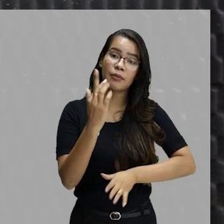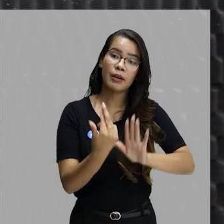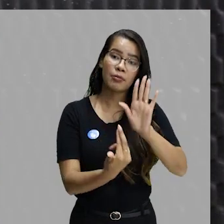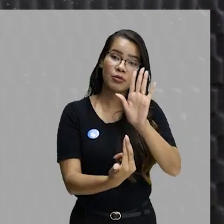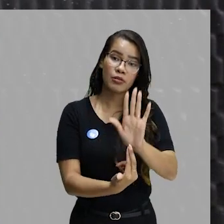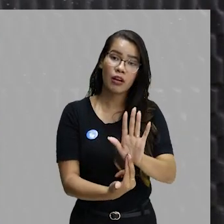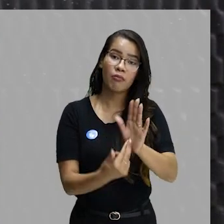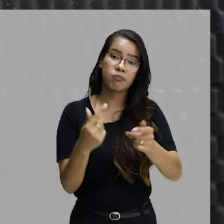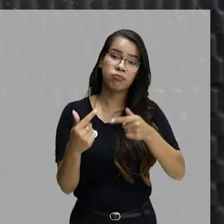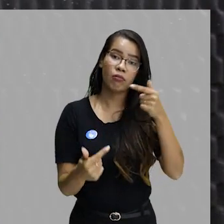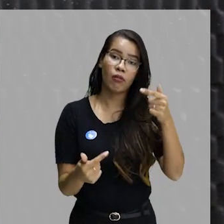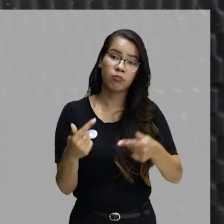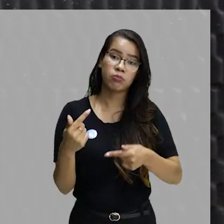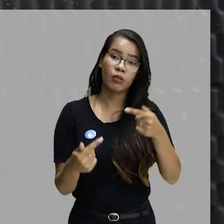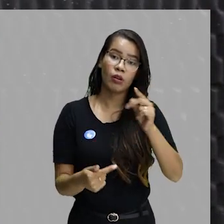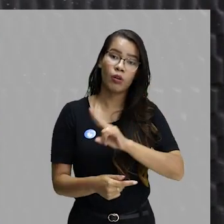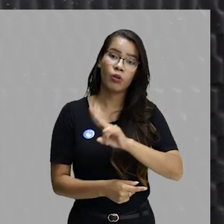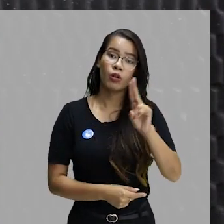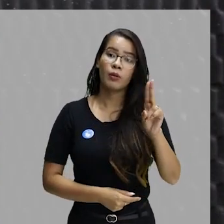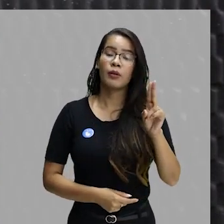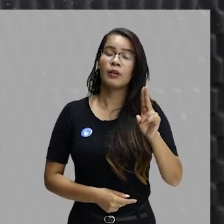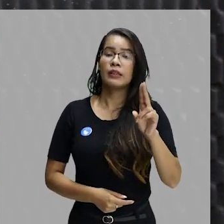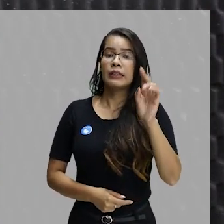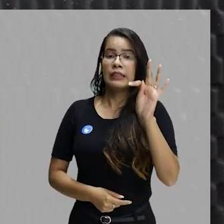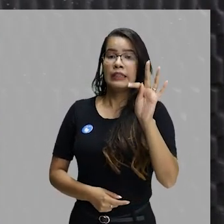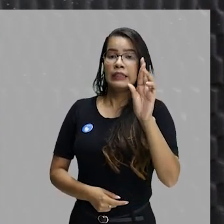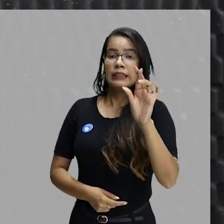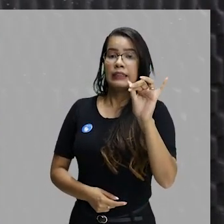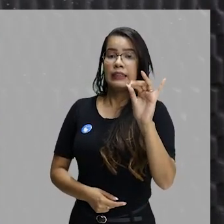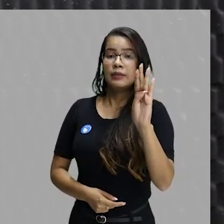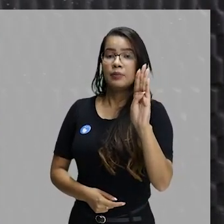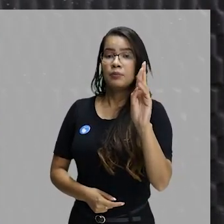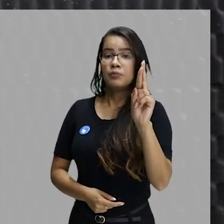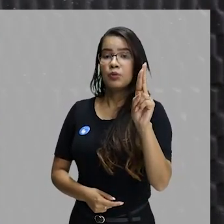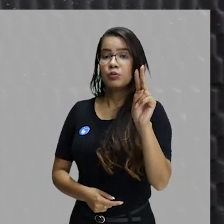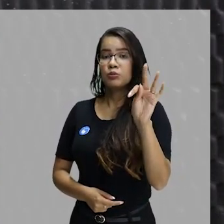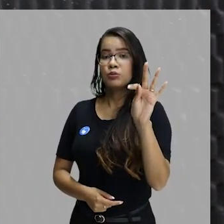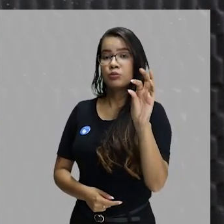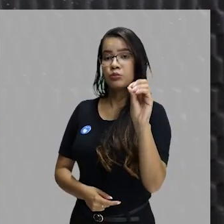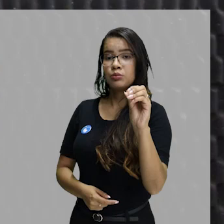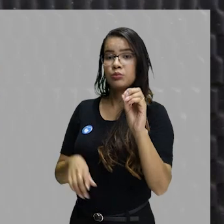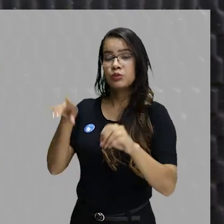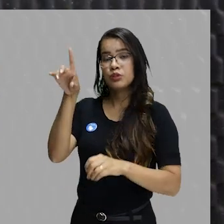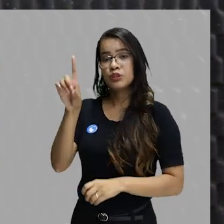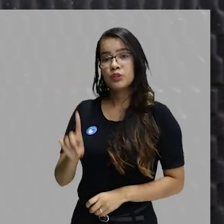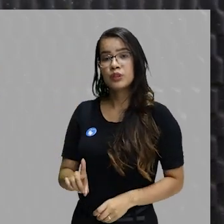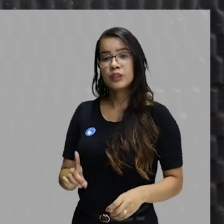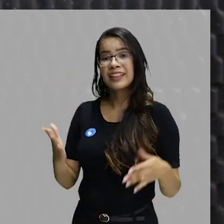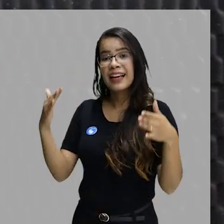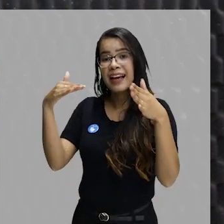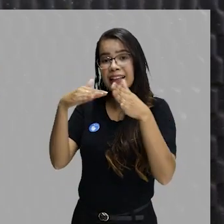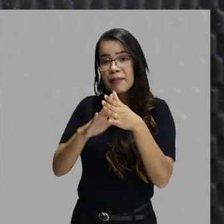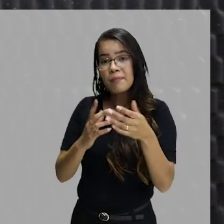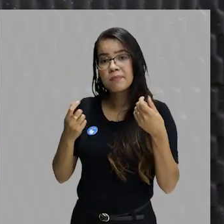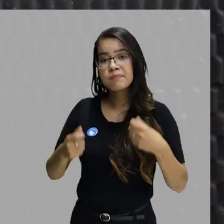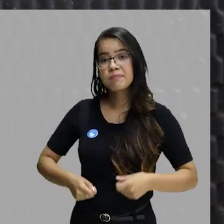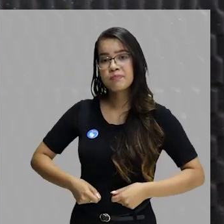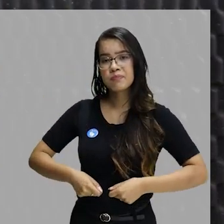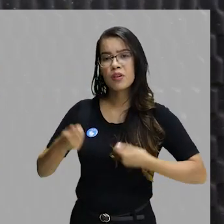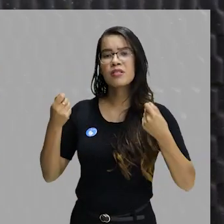plebeus, chamado, por exemplo, tribuno da plebe, direitos que até possibilitam, como dentro da lei das 12